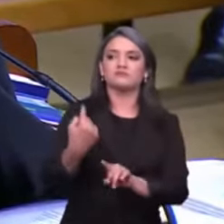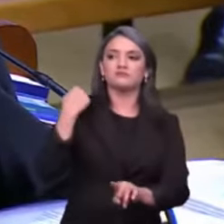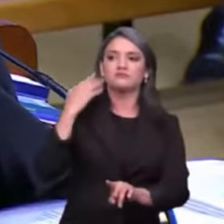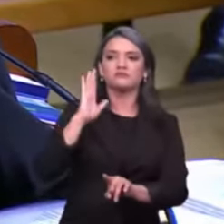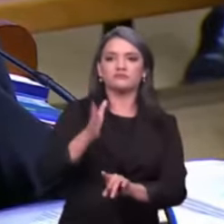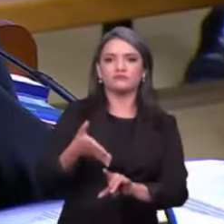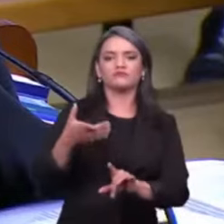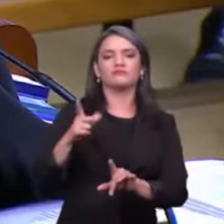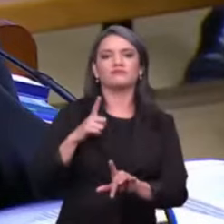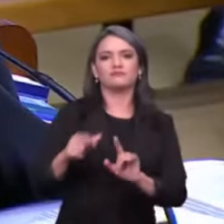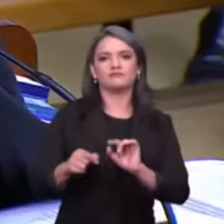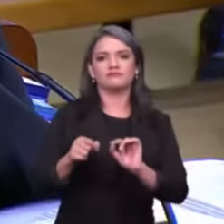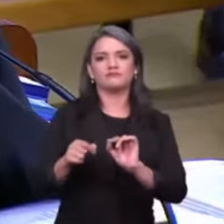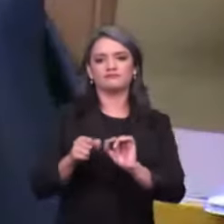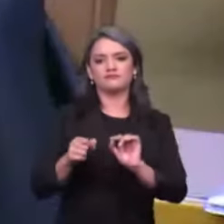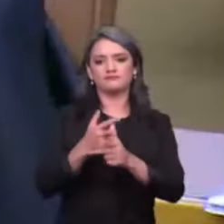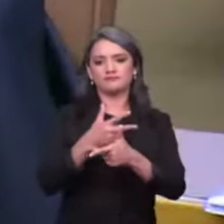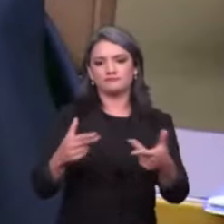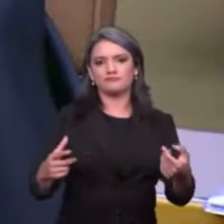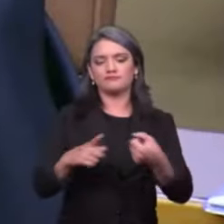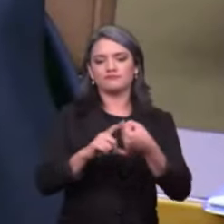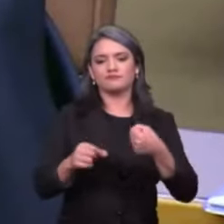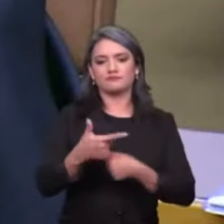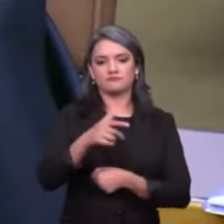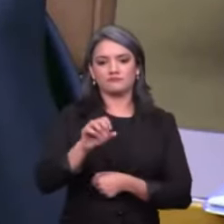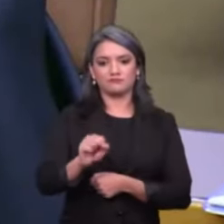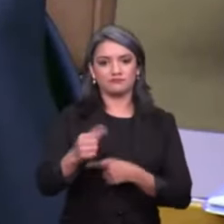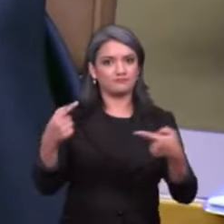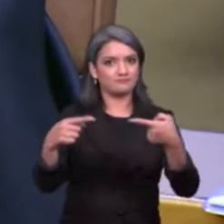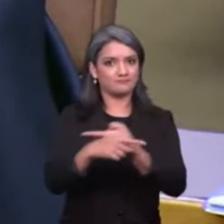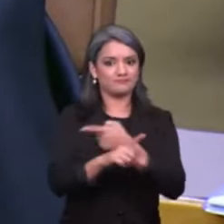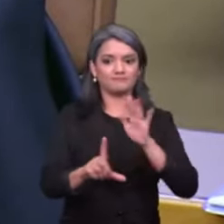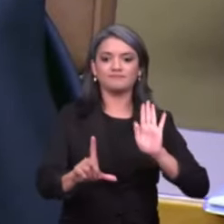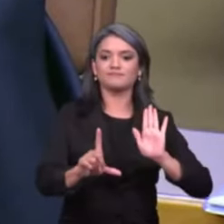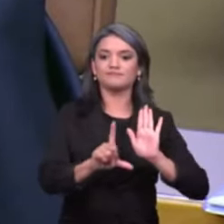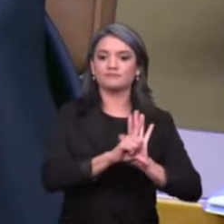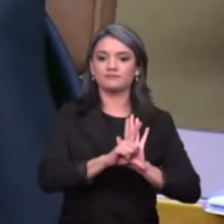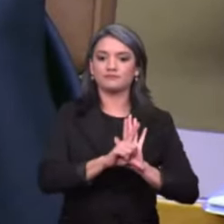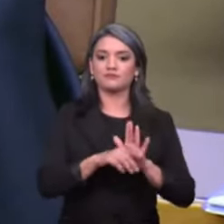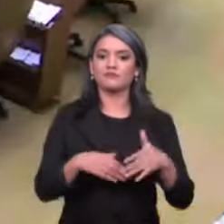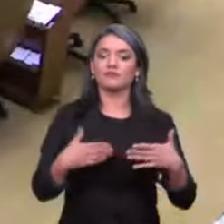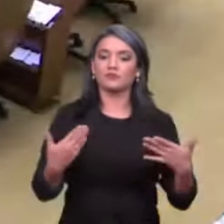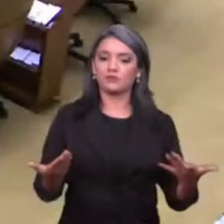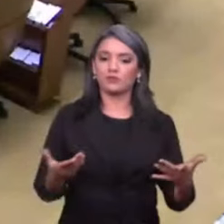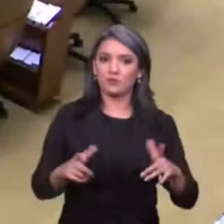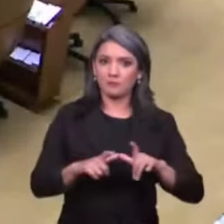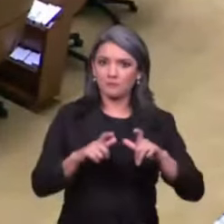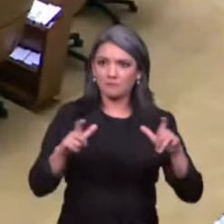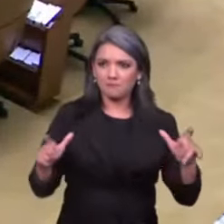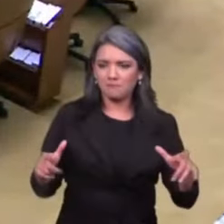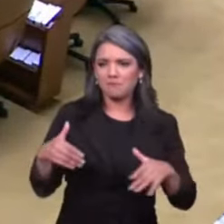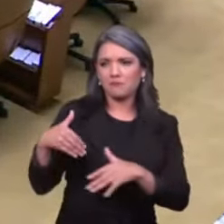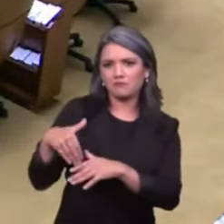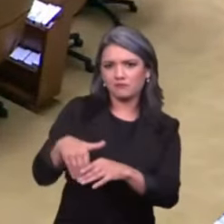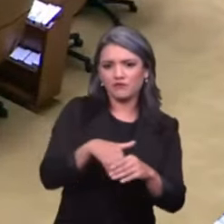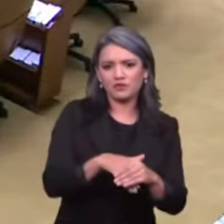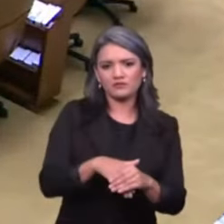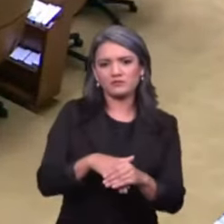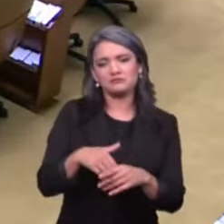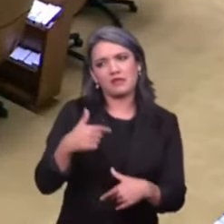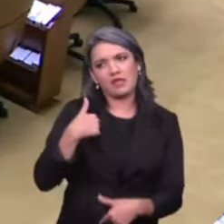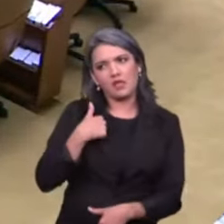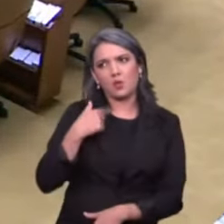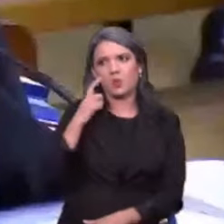artigo 28, ilegalidade. Então, já por maioria, eu fui vencido, eu, ministro Cássio,